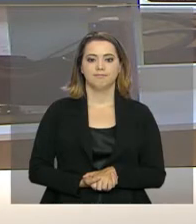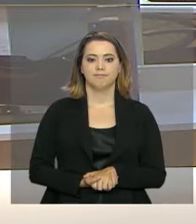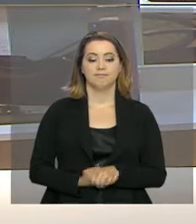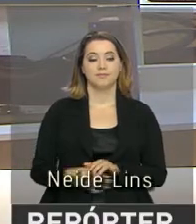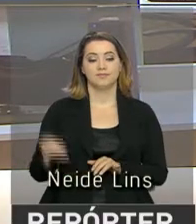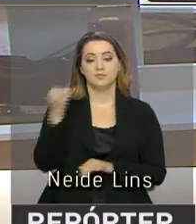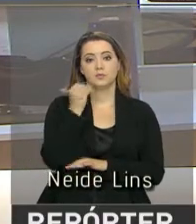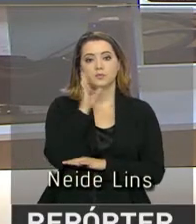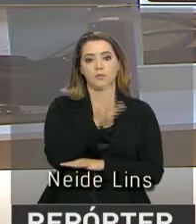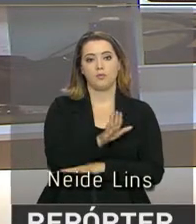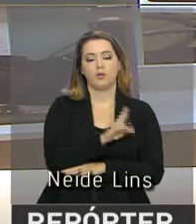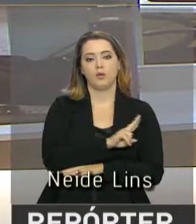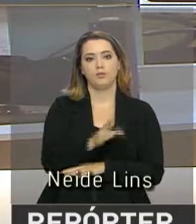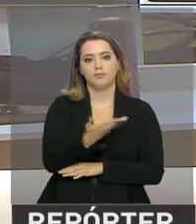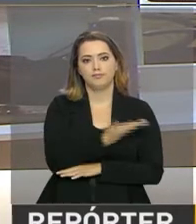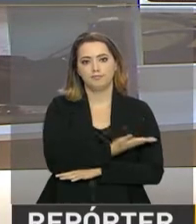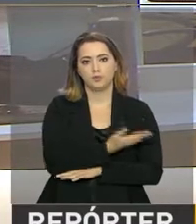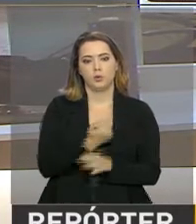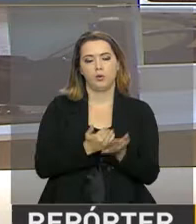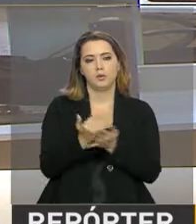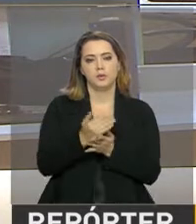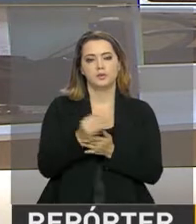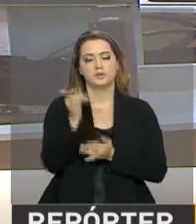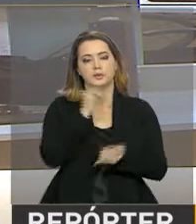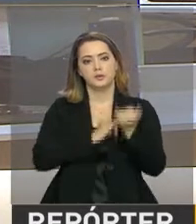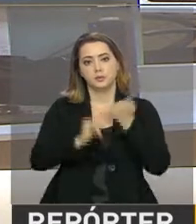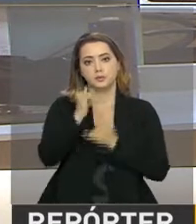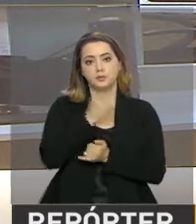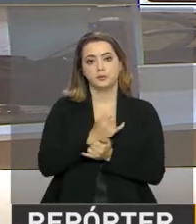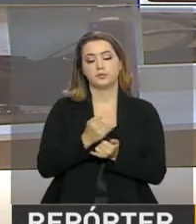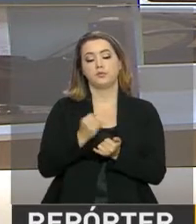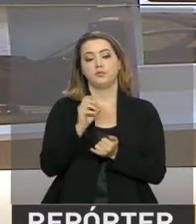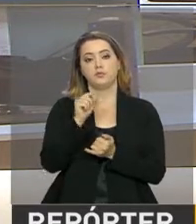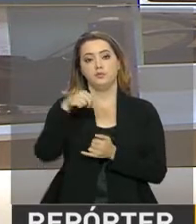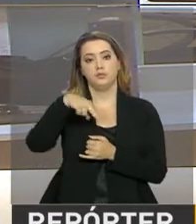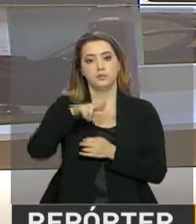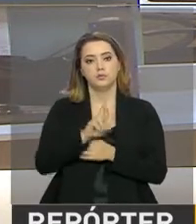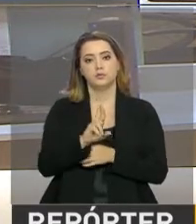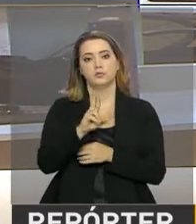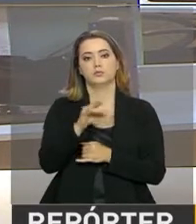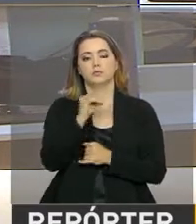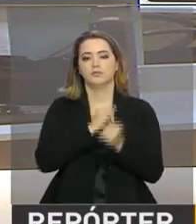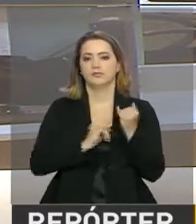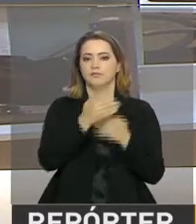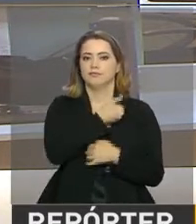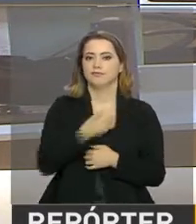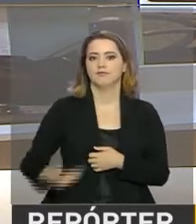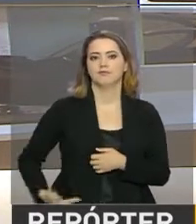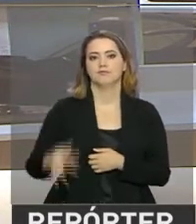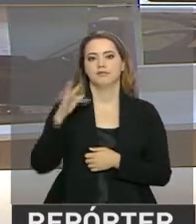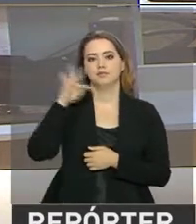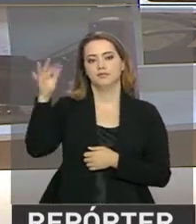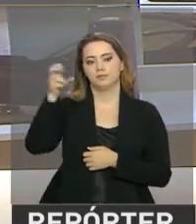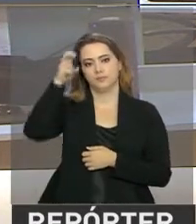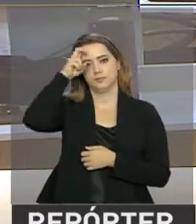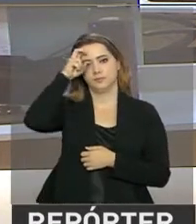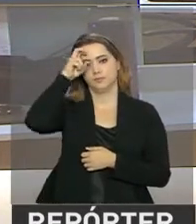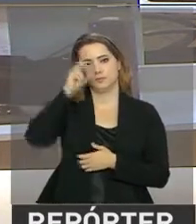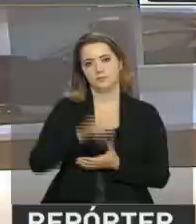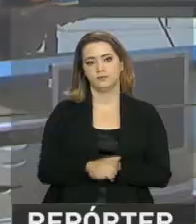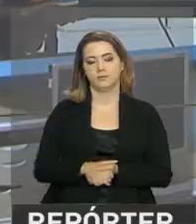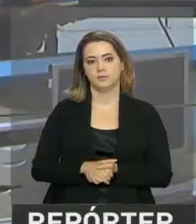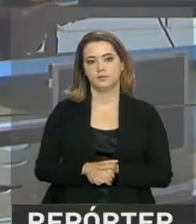Olá, boa tarde. Eu sou José Luiz Filho e a partir de agora trago para você aqui no Repórter NBR as notícias do governo federal desta